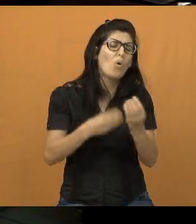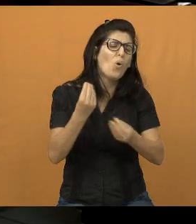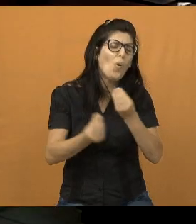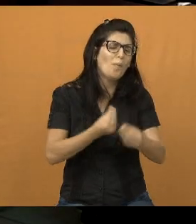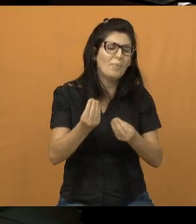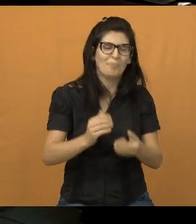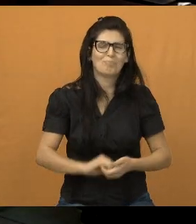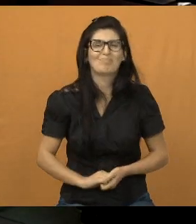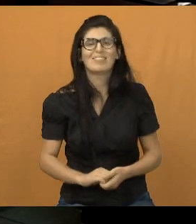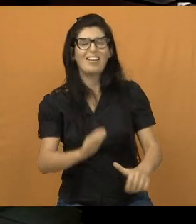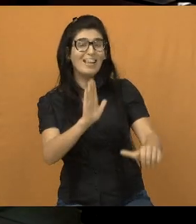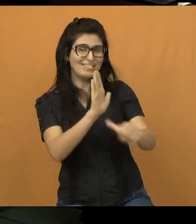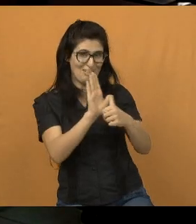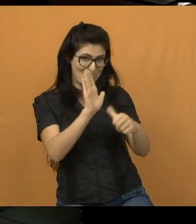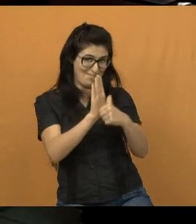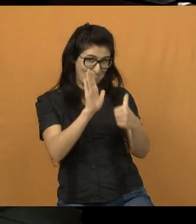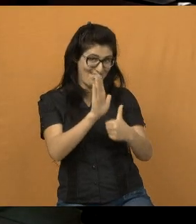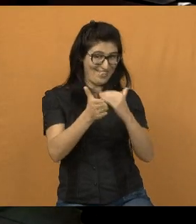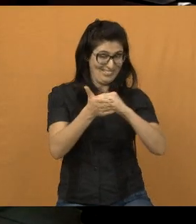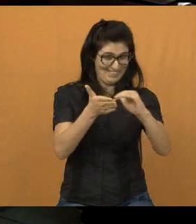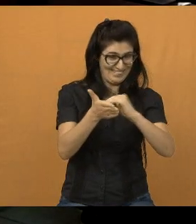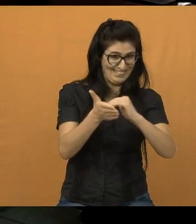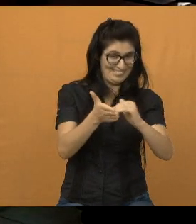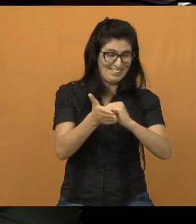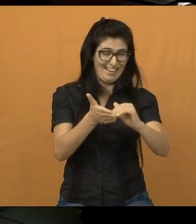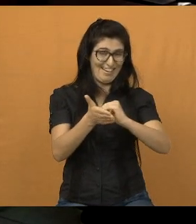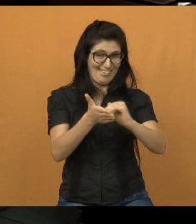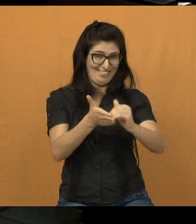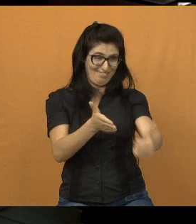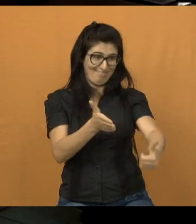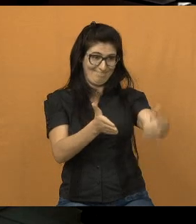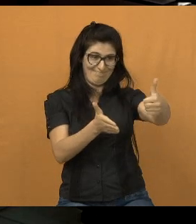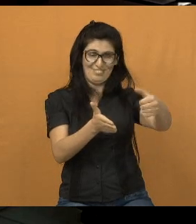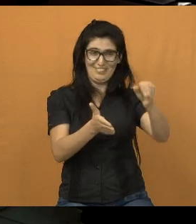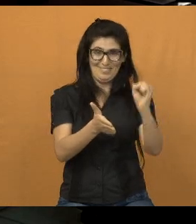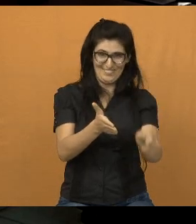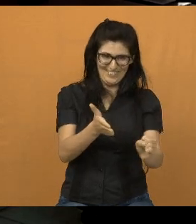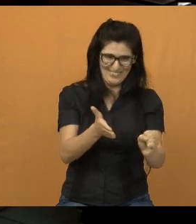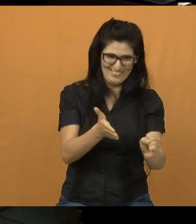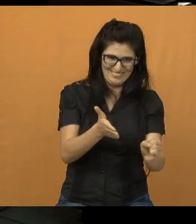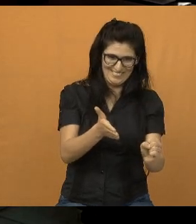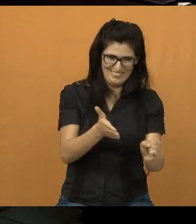Primeiro já teve a determinação da secretária. Seu Paulo?